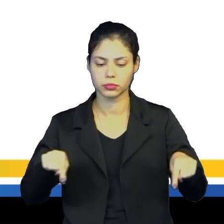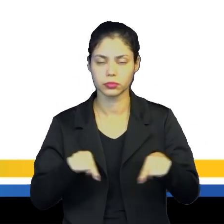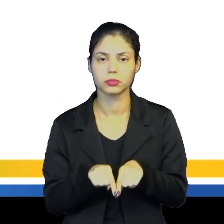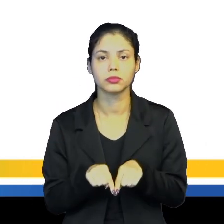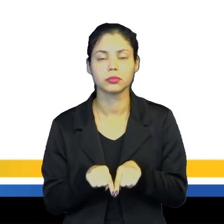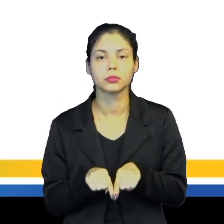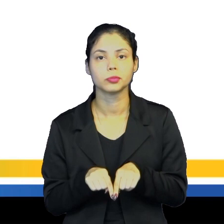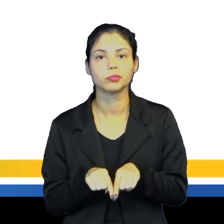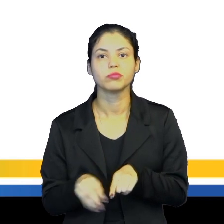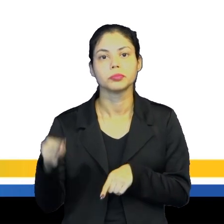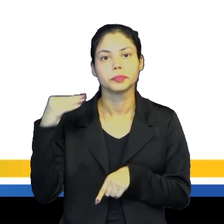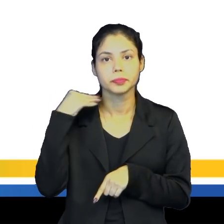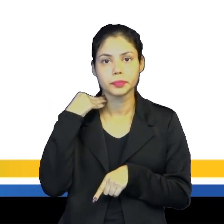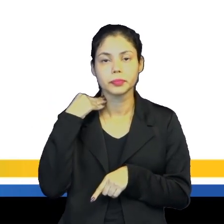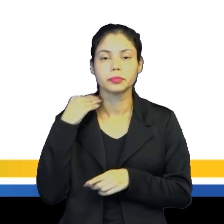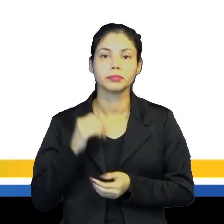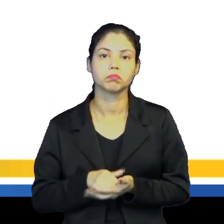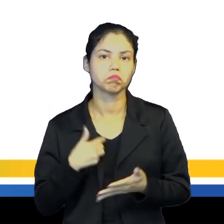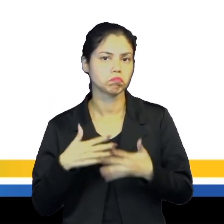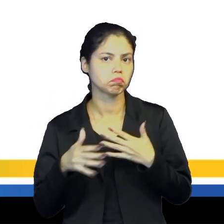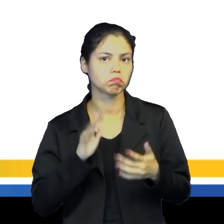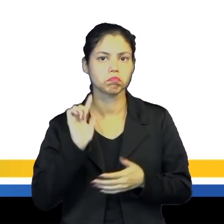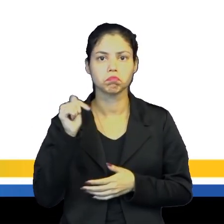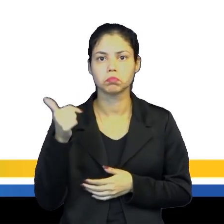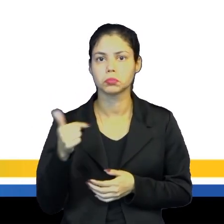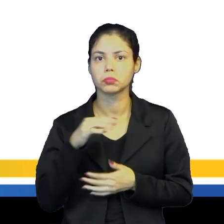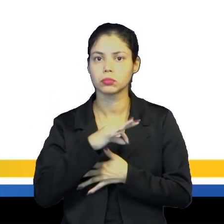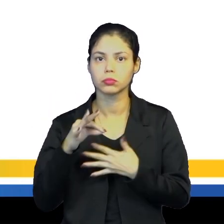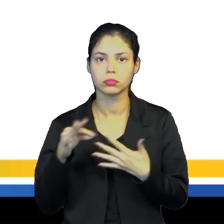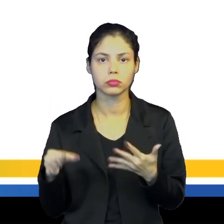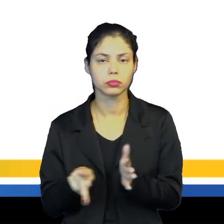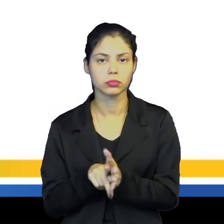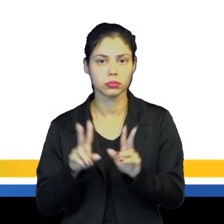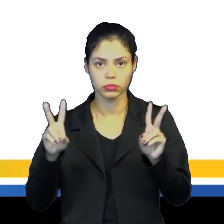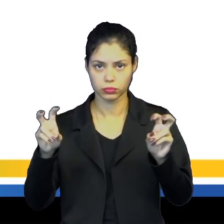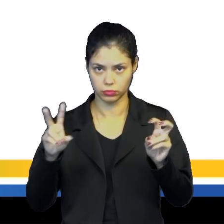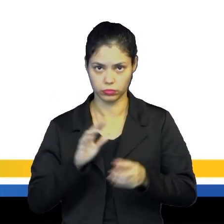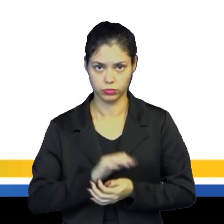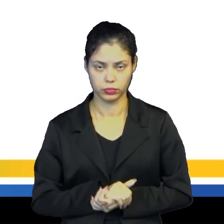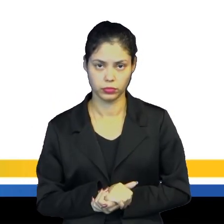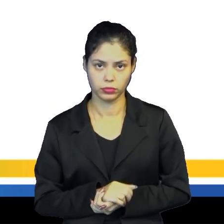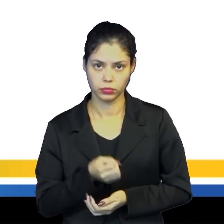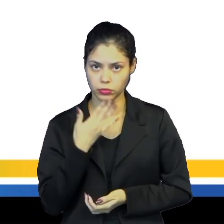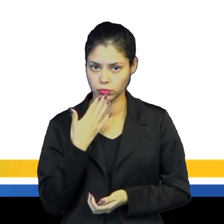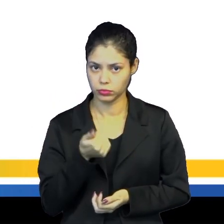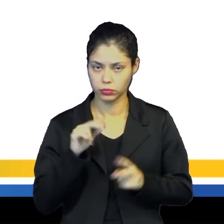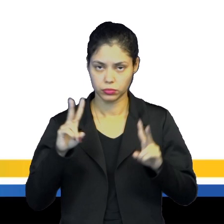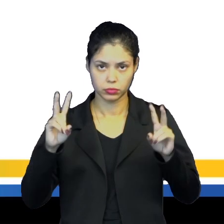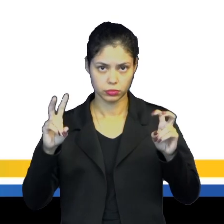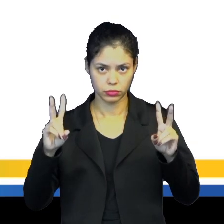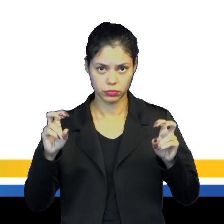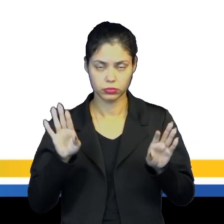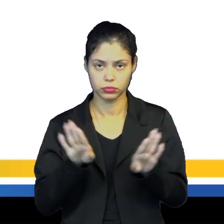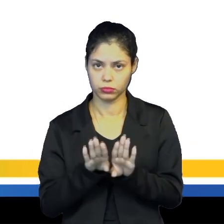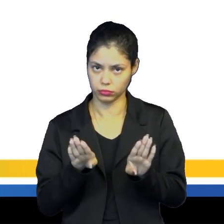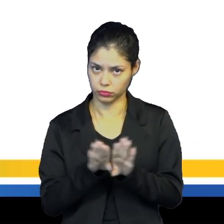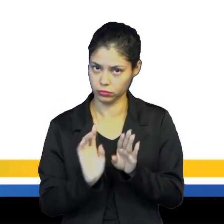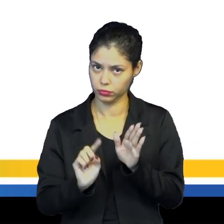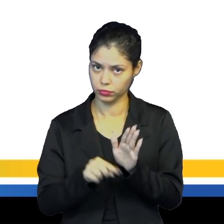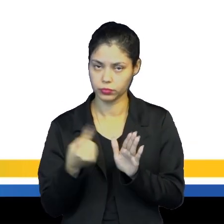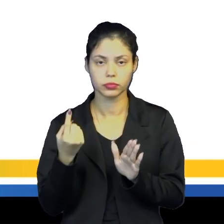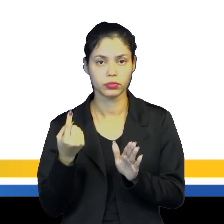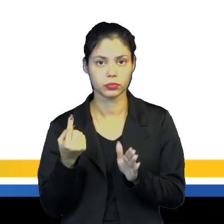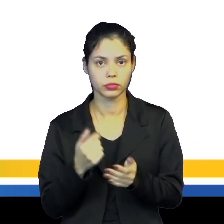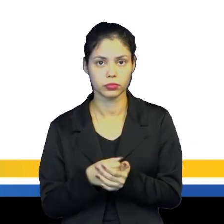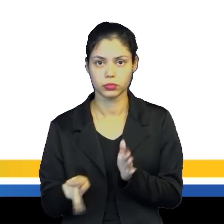aula, banco, qualquer outro tipo de assunto. Tudo bem? O assunto que vai ser tratado é a primeira